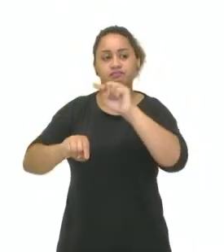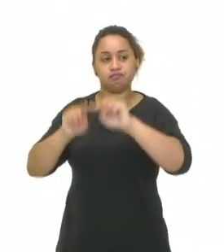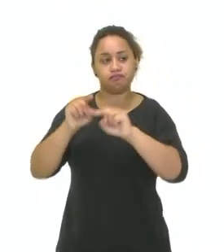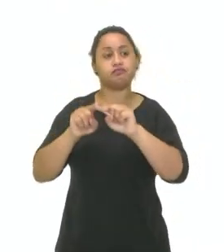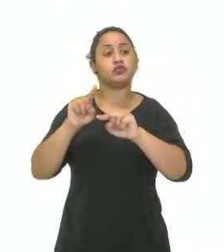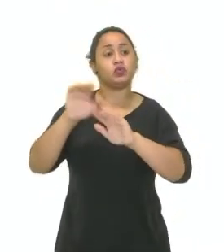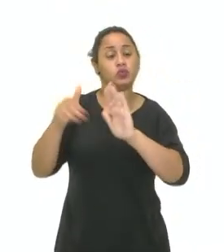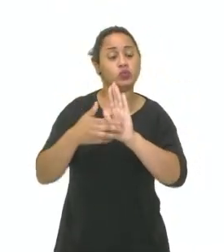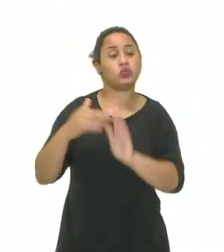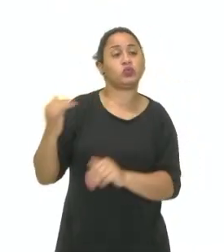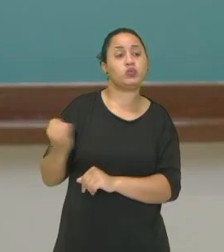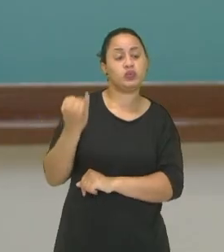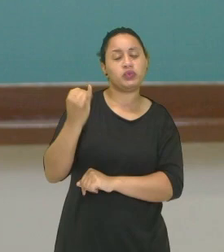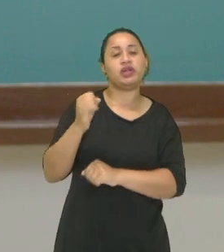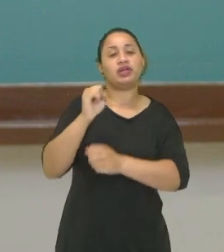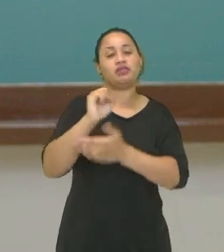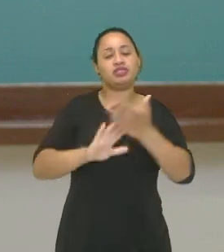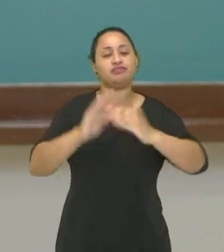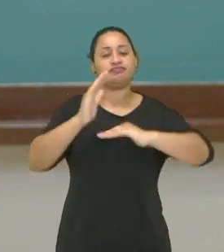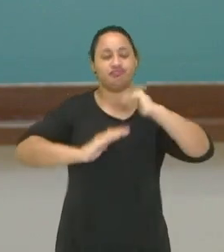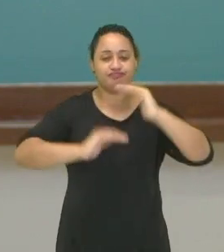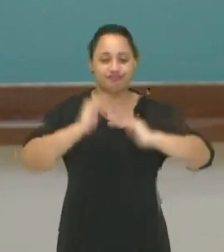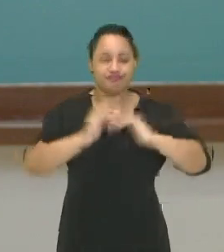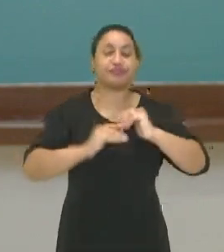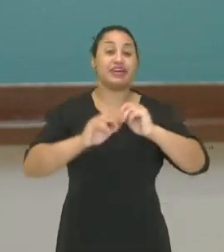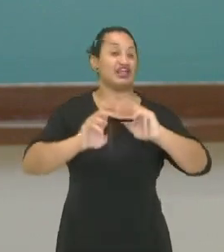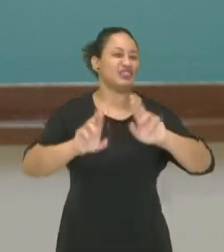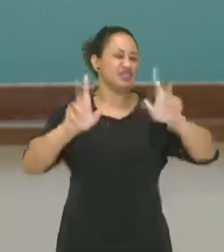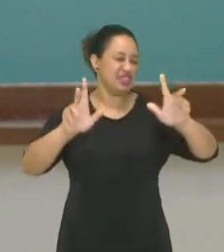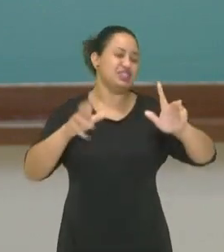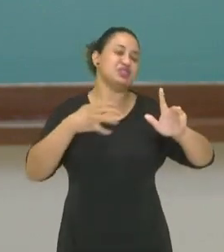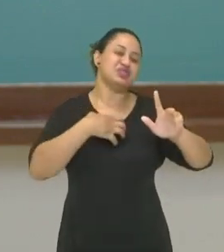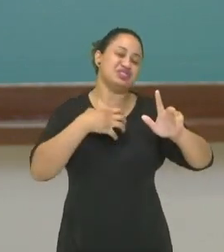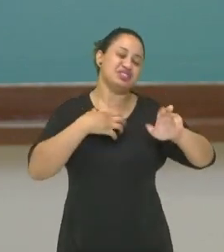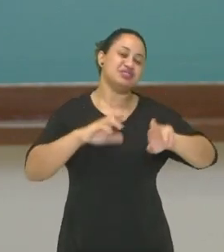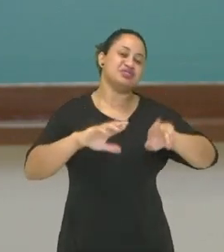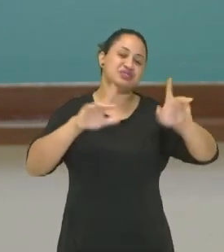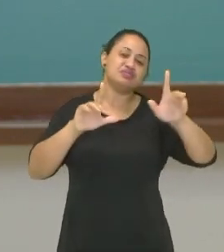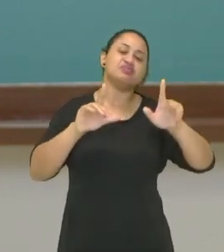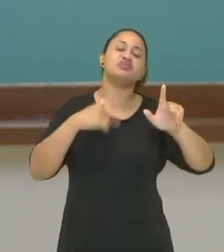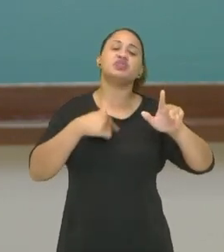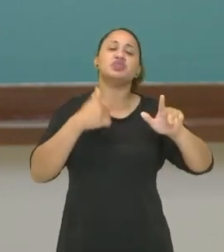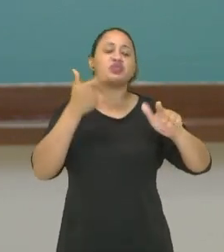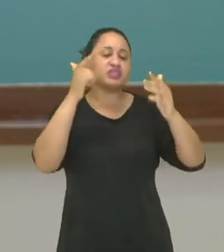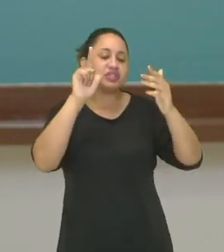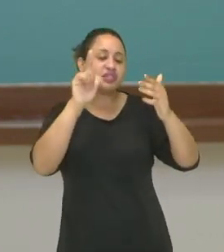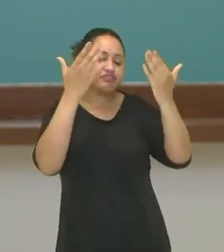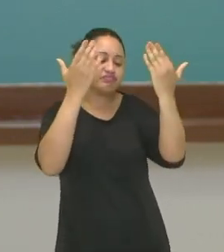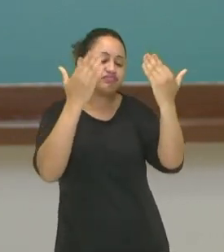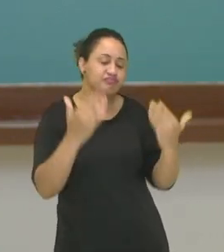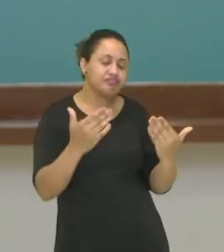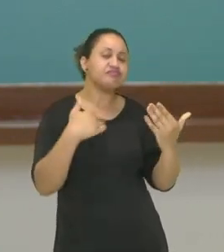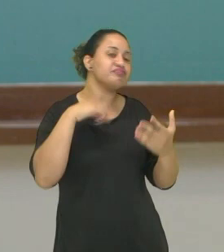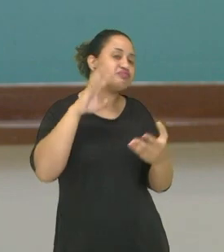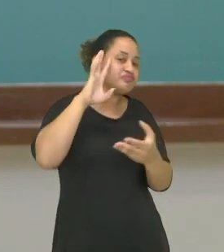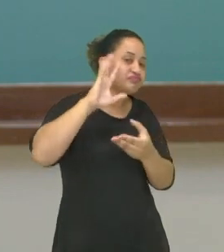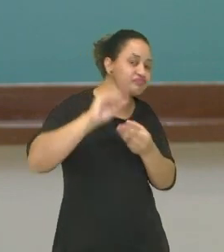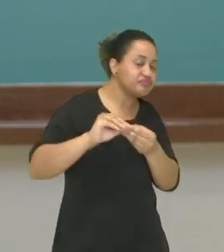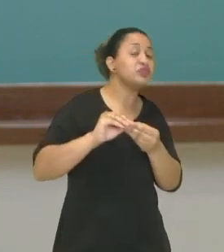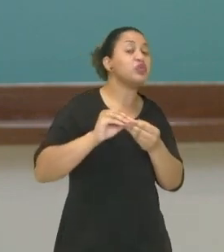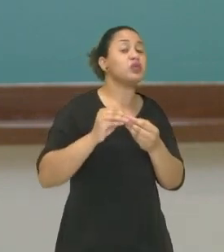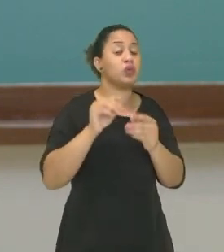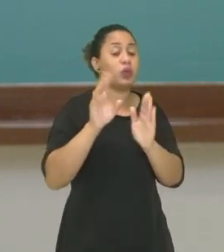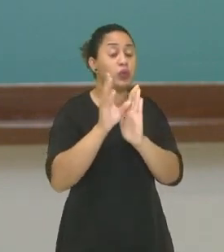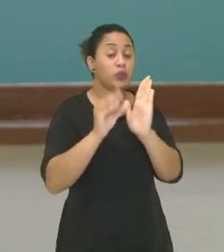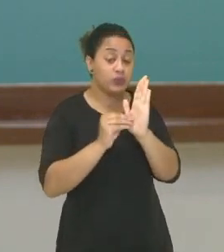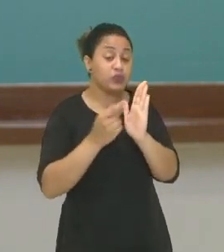importante, tá, gente? Uma atividade de mão na massa ali é um pouquinho diferente, é uma forma diferenciada de a gente analisar o tipo, né, o